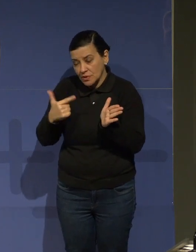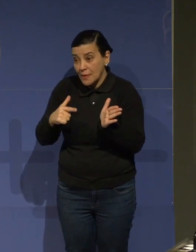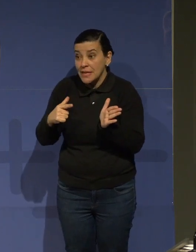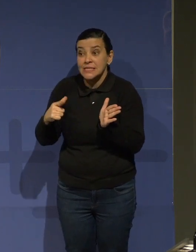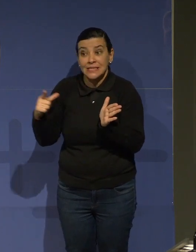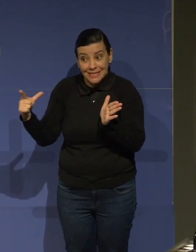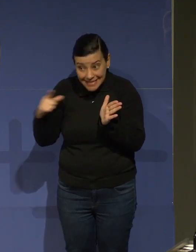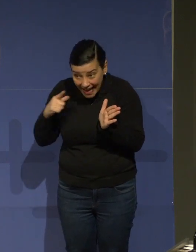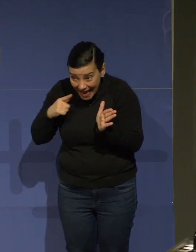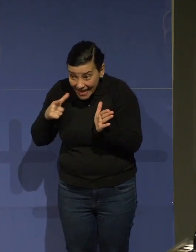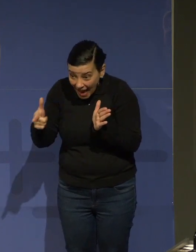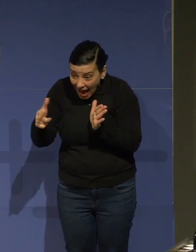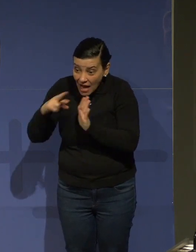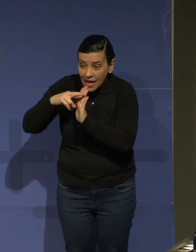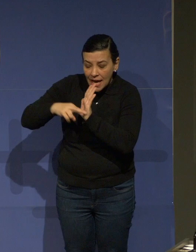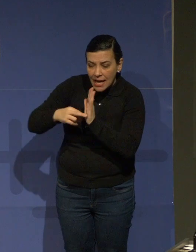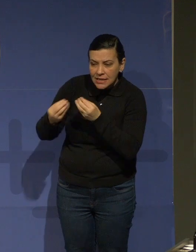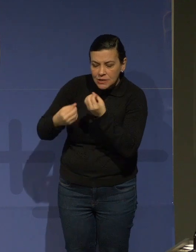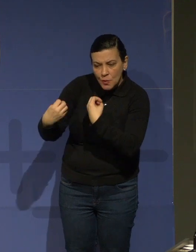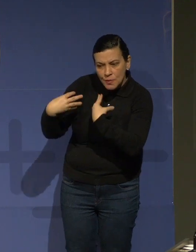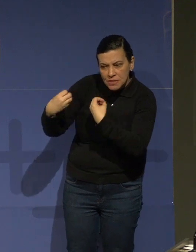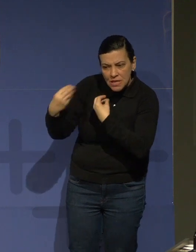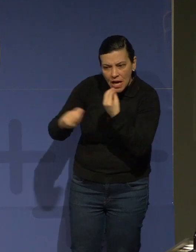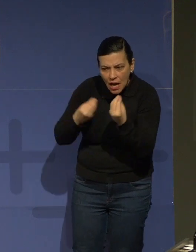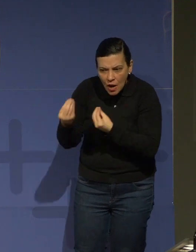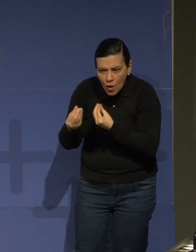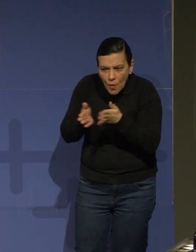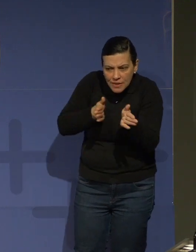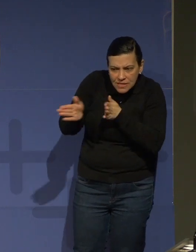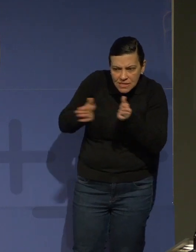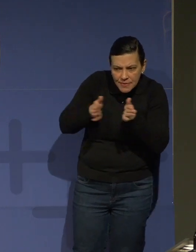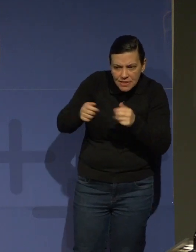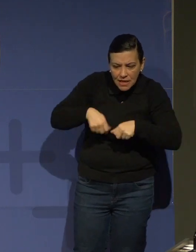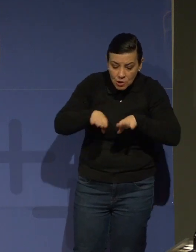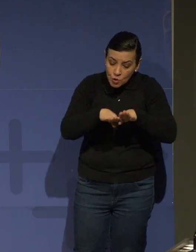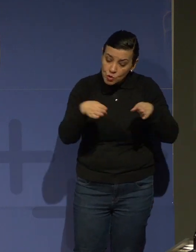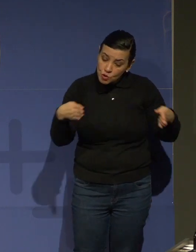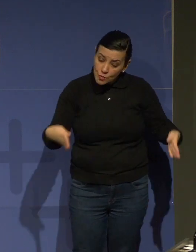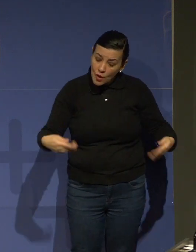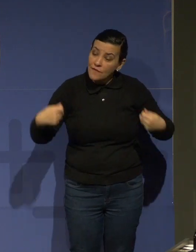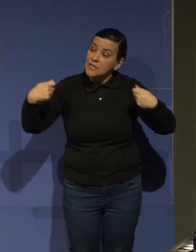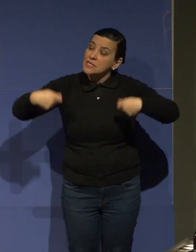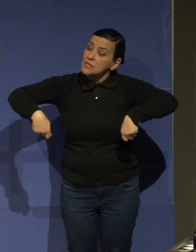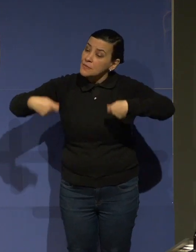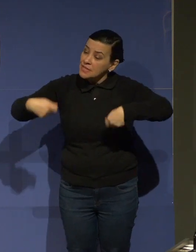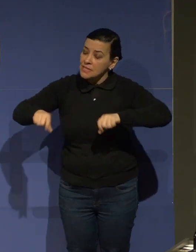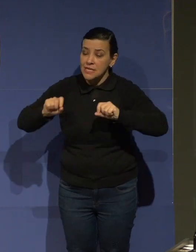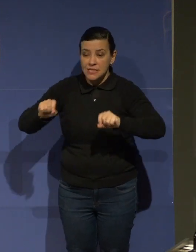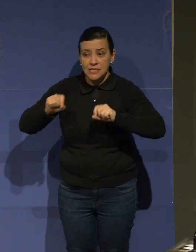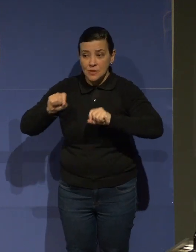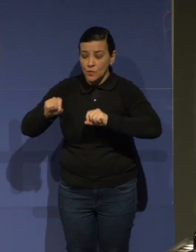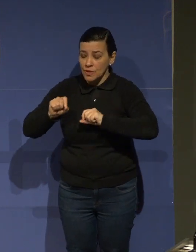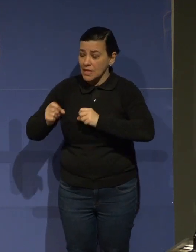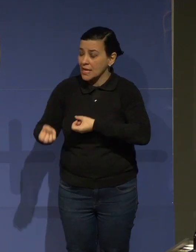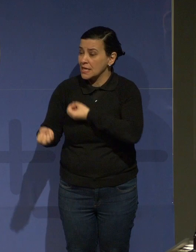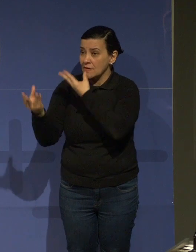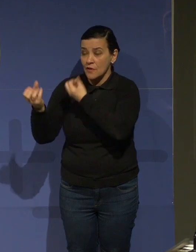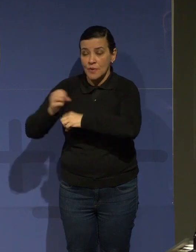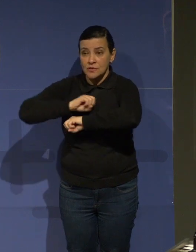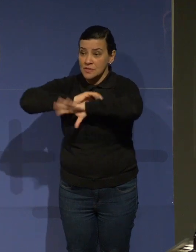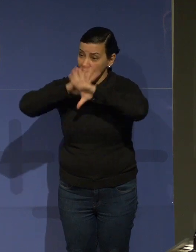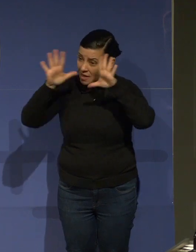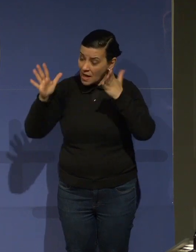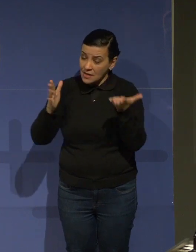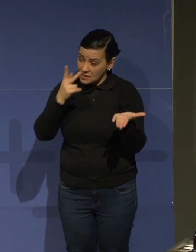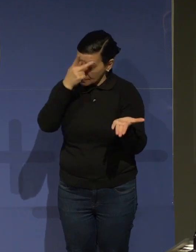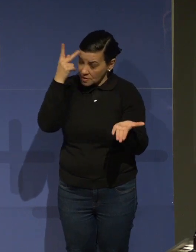em algum momento, elas diriam alguma coisa do tipo: os móveis precisam ter instruções claras para que pessoas que não enxergam também